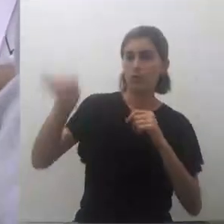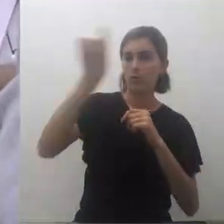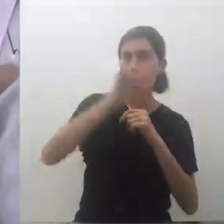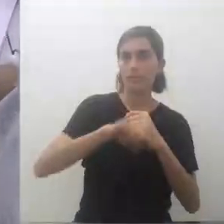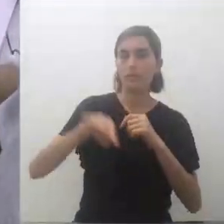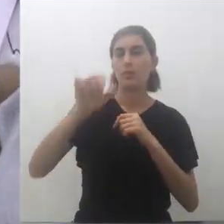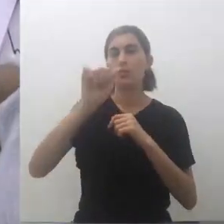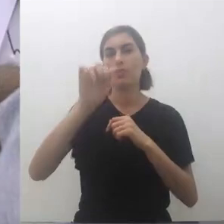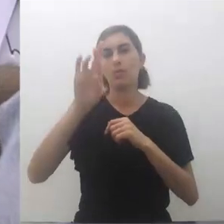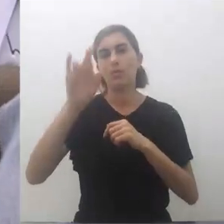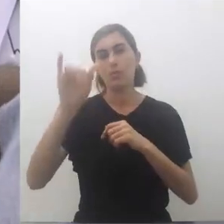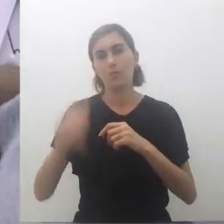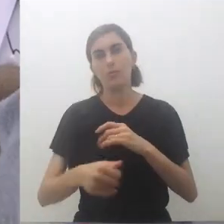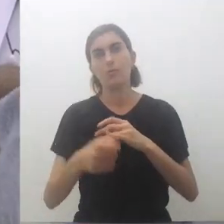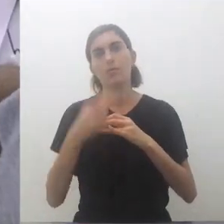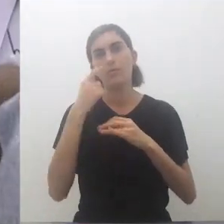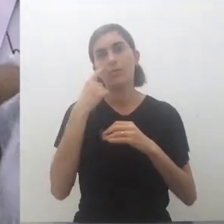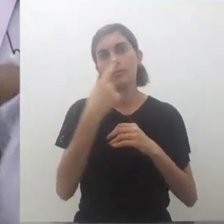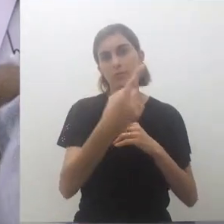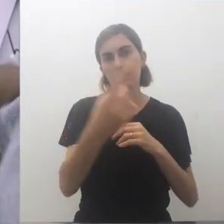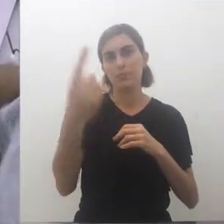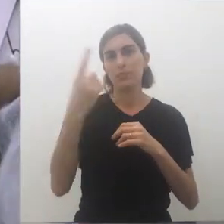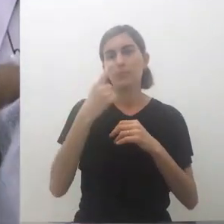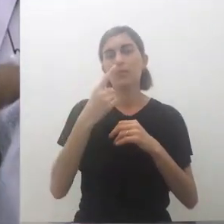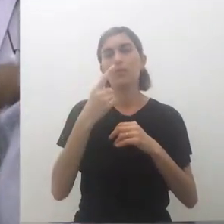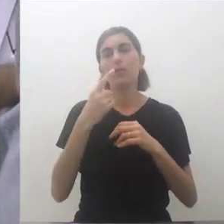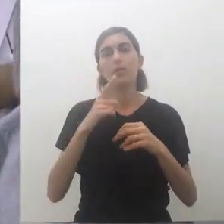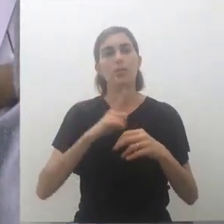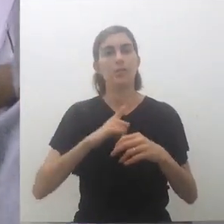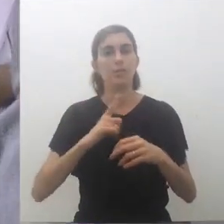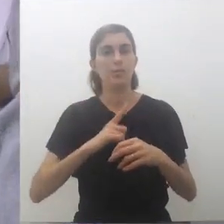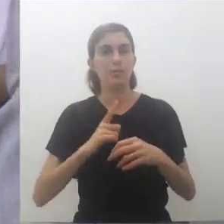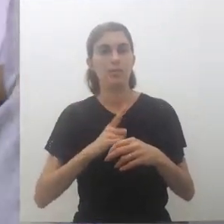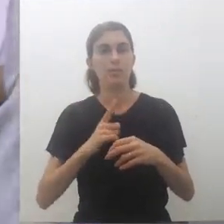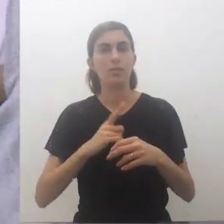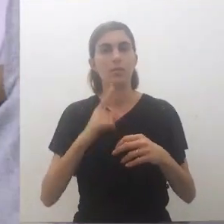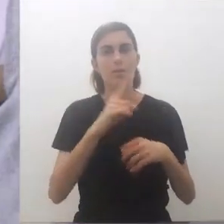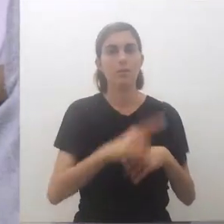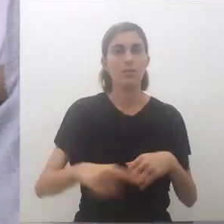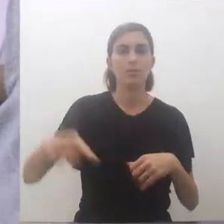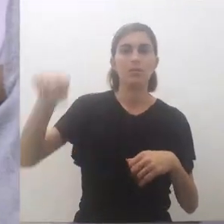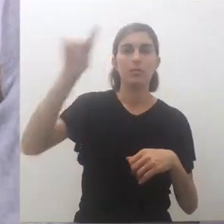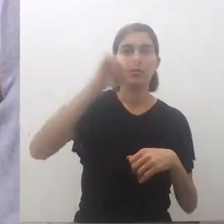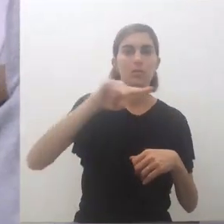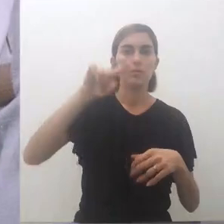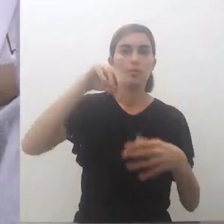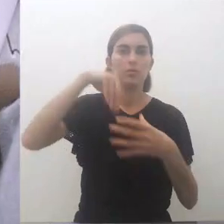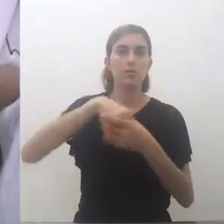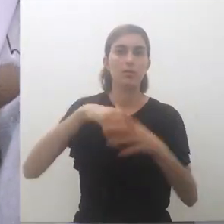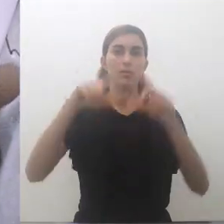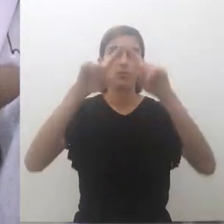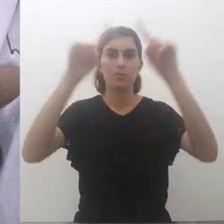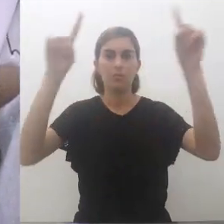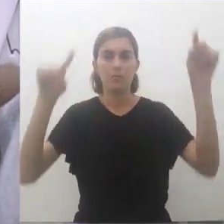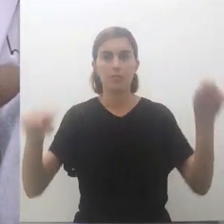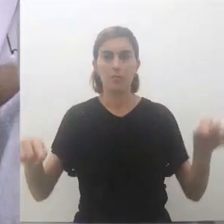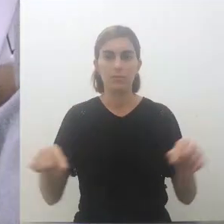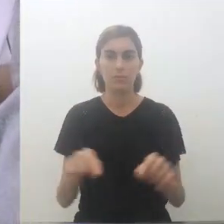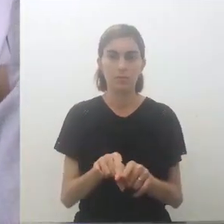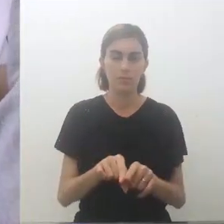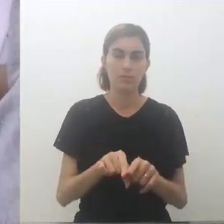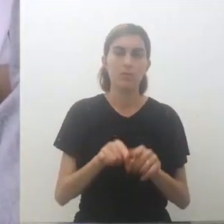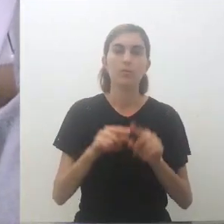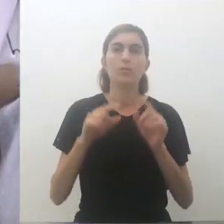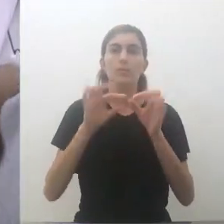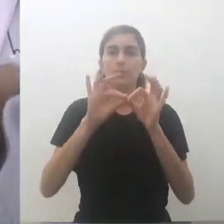você observar, ela tem essa espiral dentro de medidas específicas, que são as